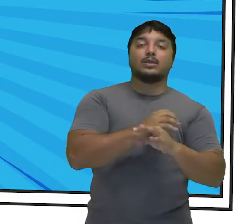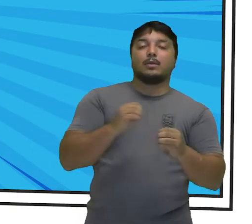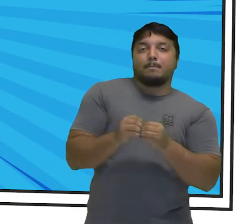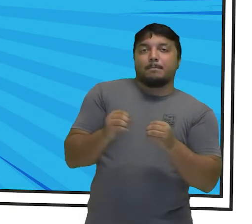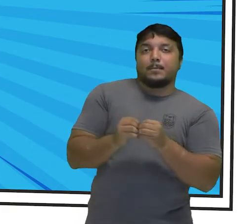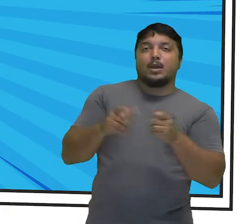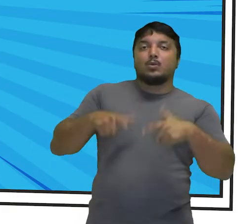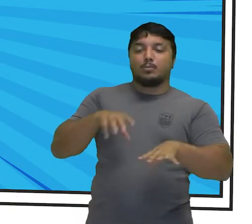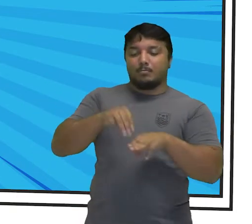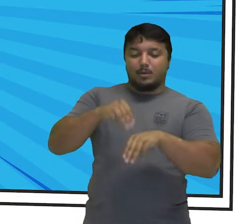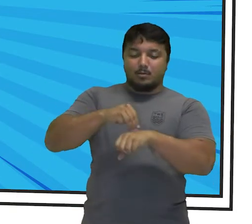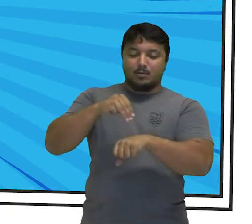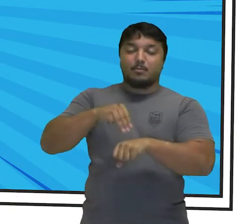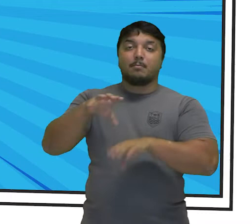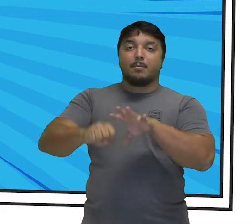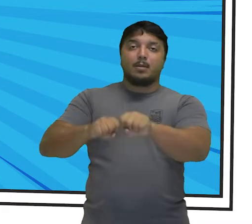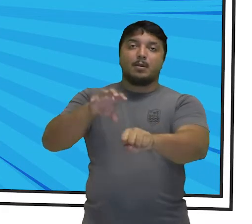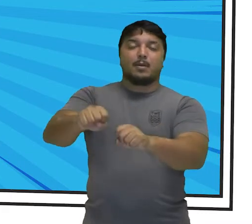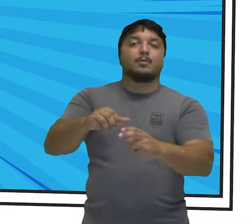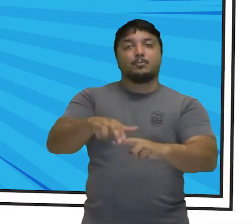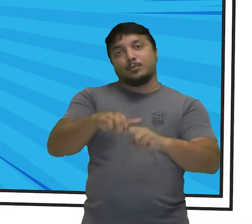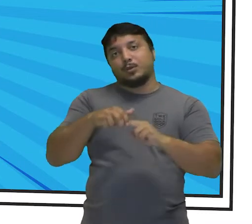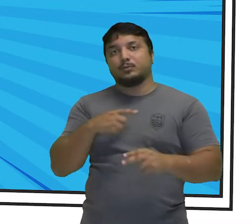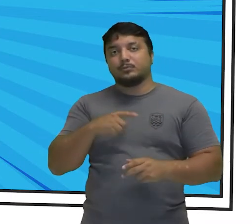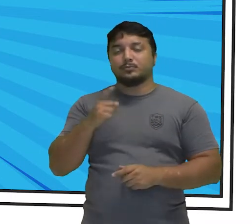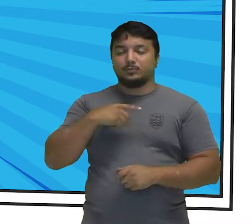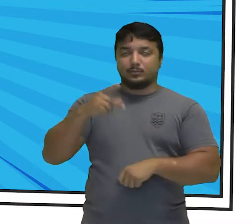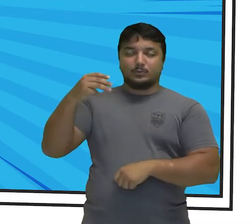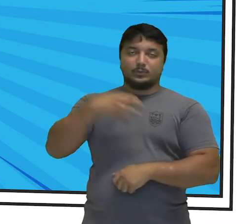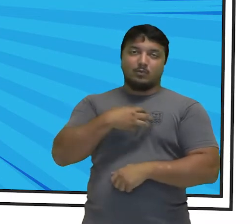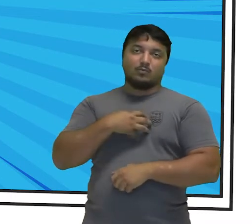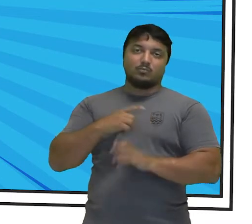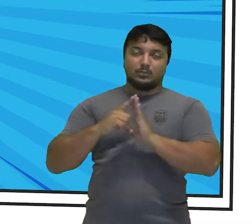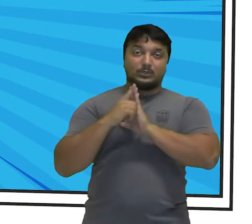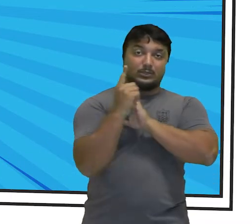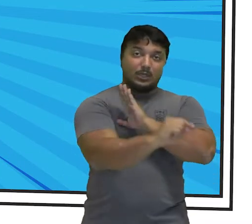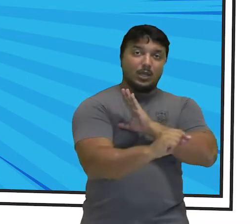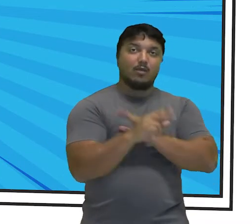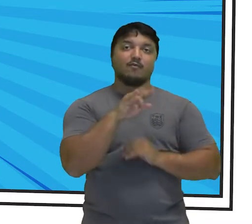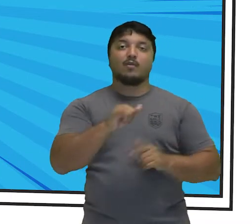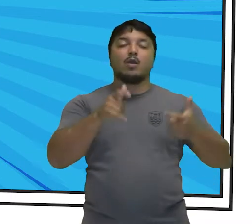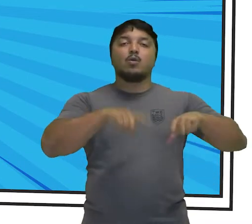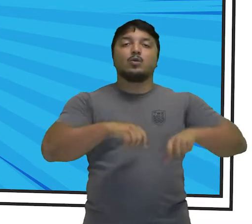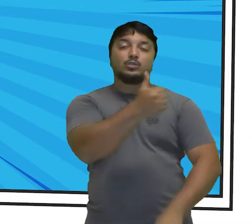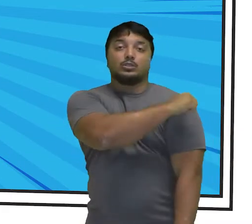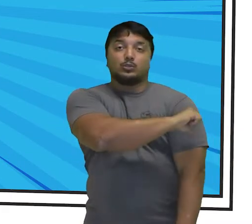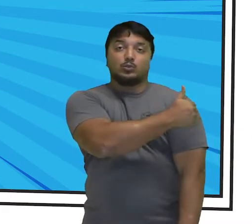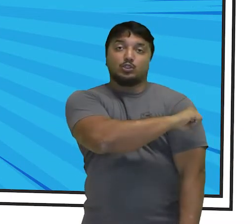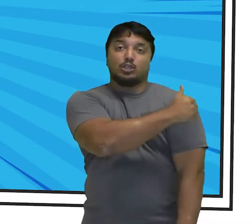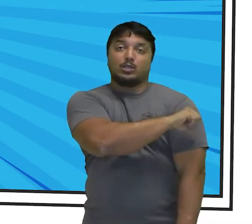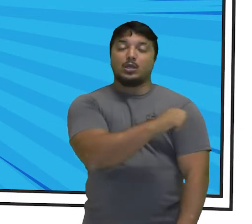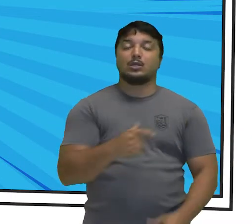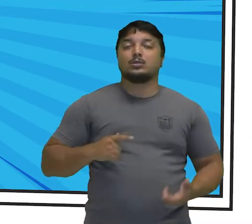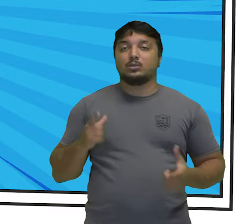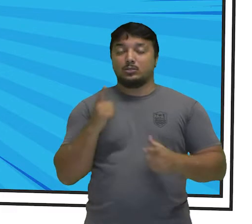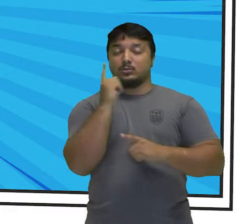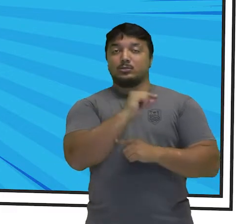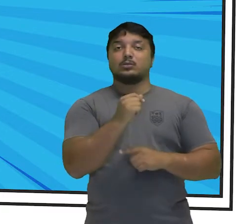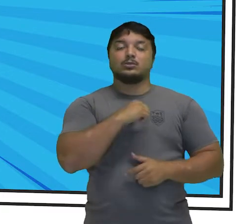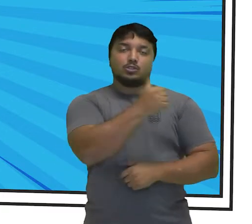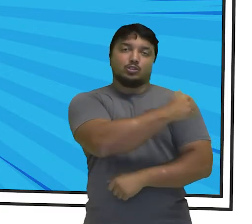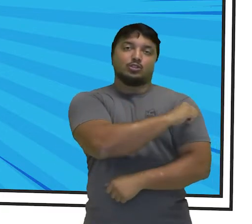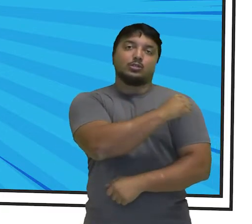região mineradora. Então, nesse caso, eu saio de Salvador, vou para o Rio de Janeiro, quando eu saio da